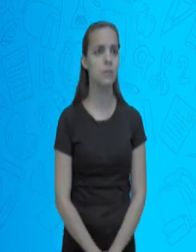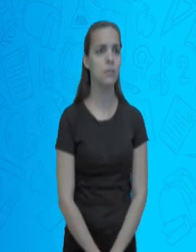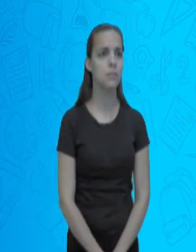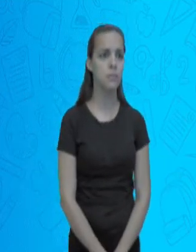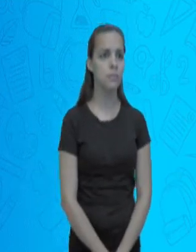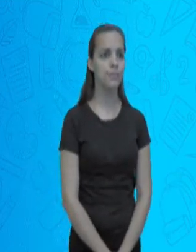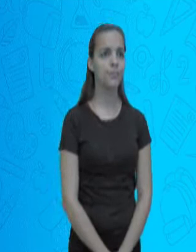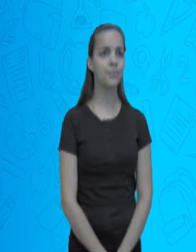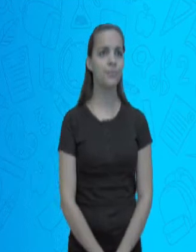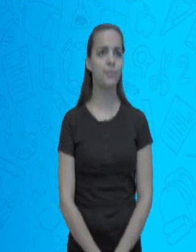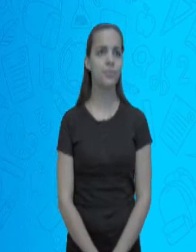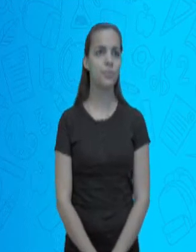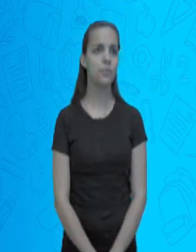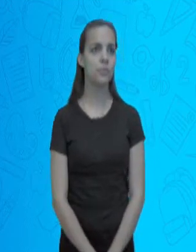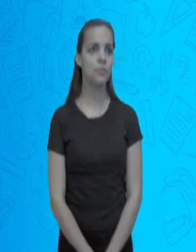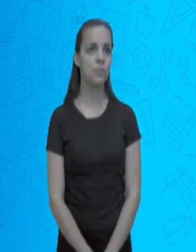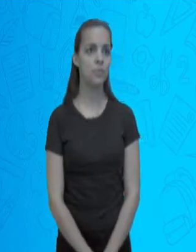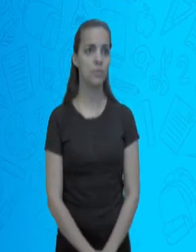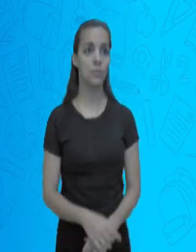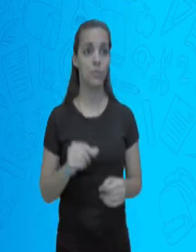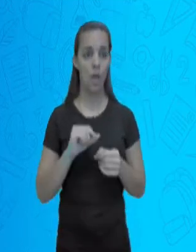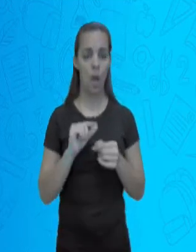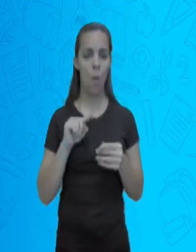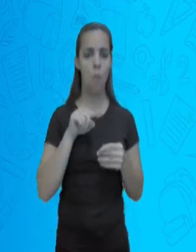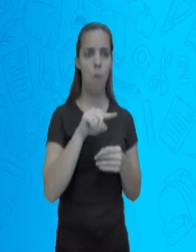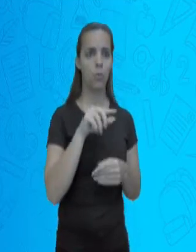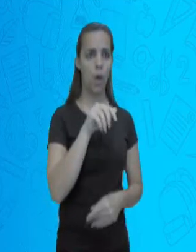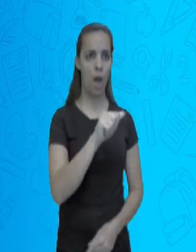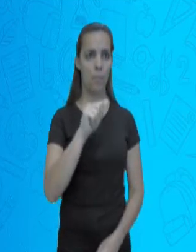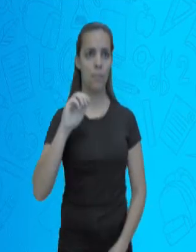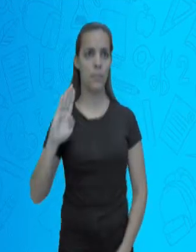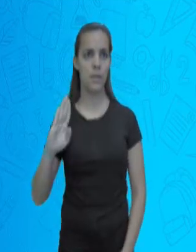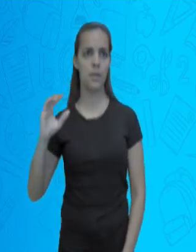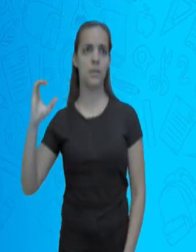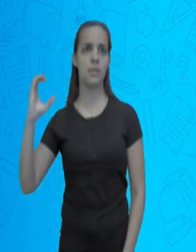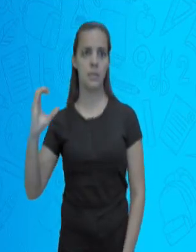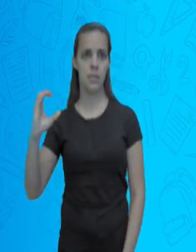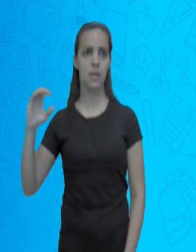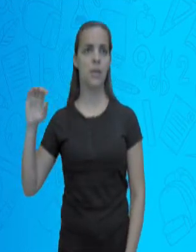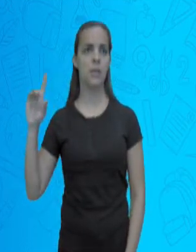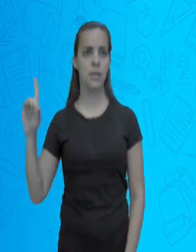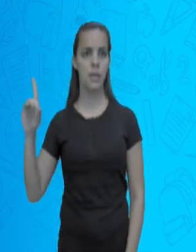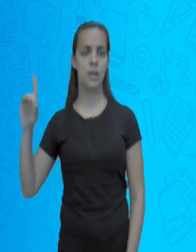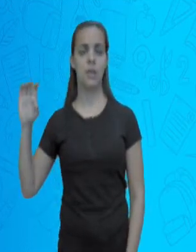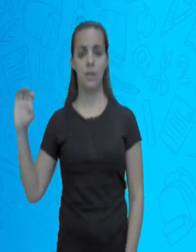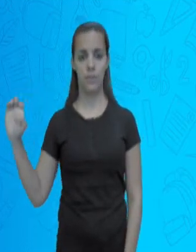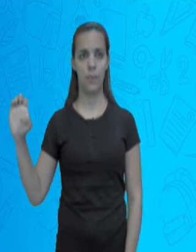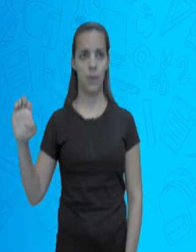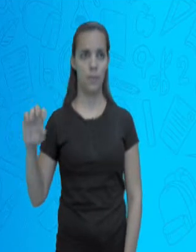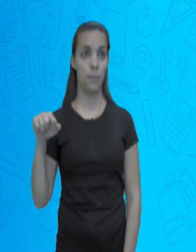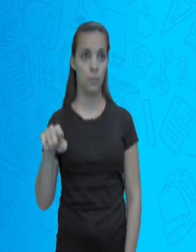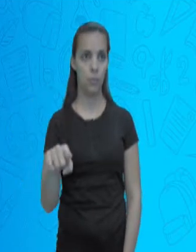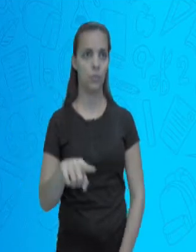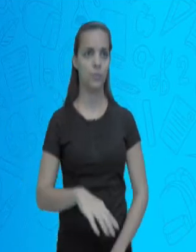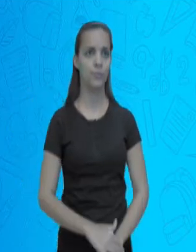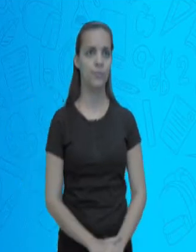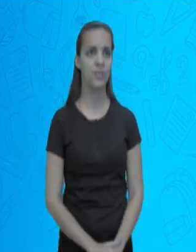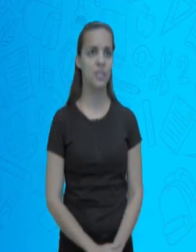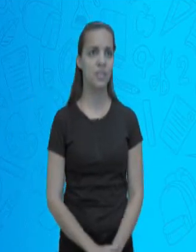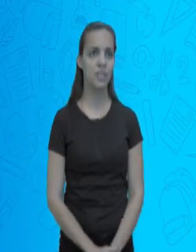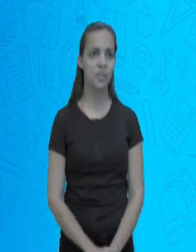figura que eu tenho os pontos A, B, C, D e E. O